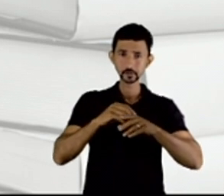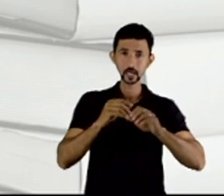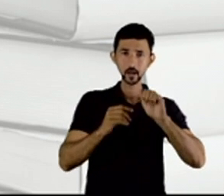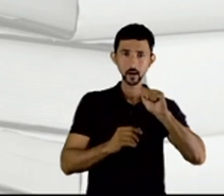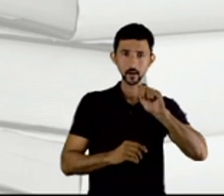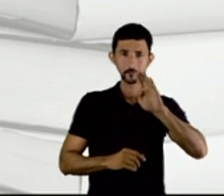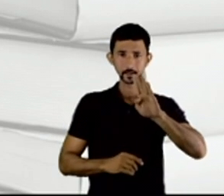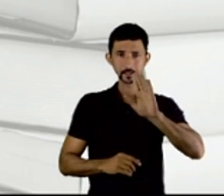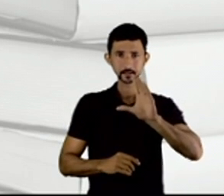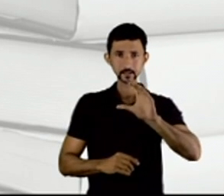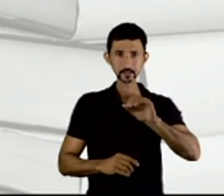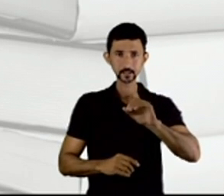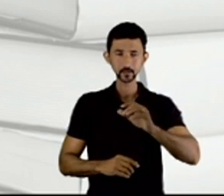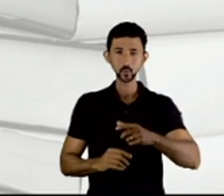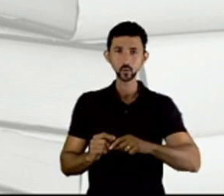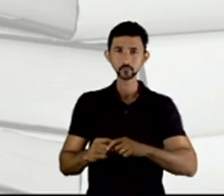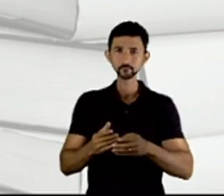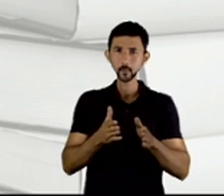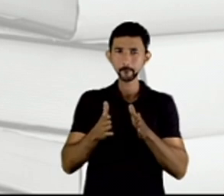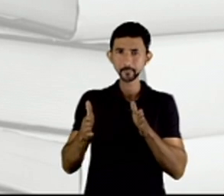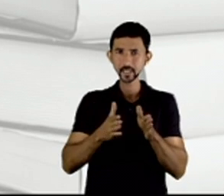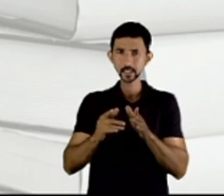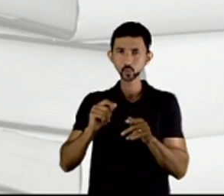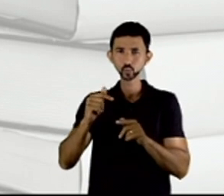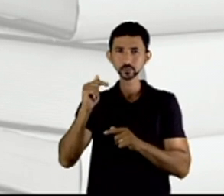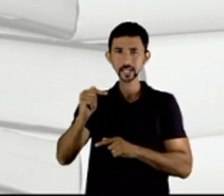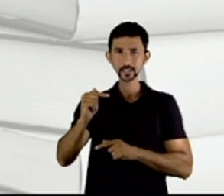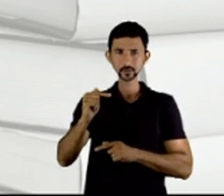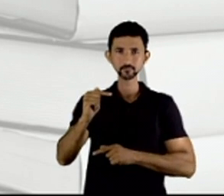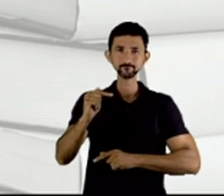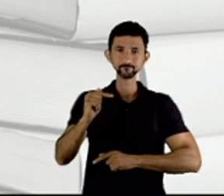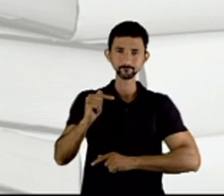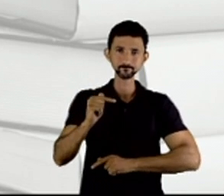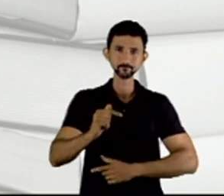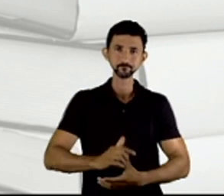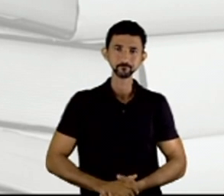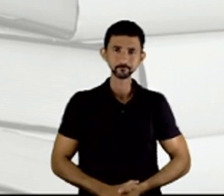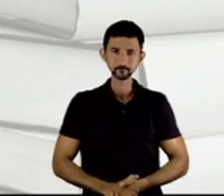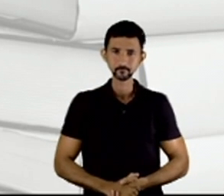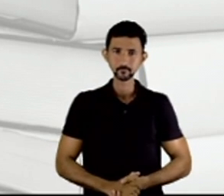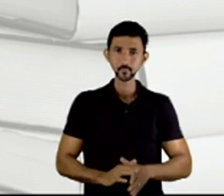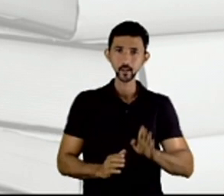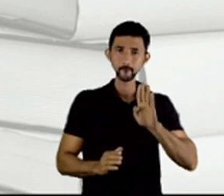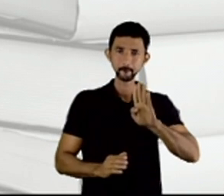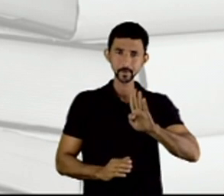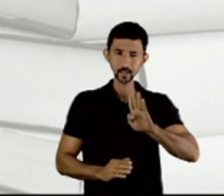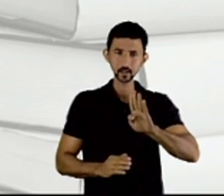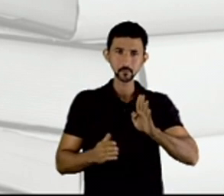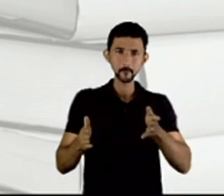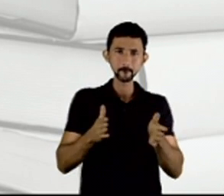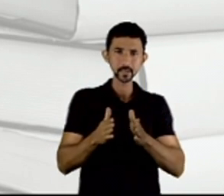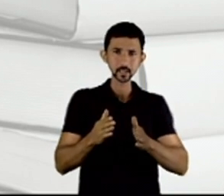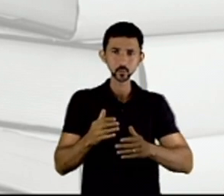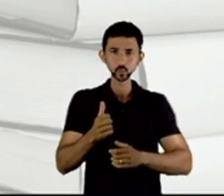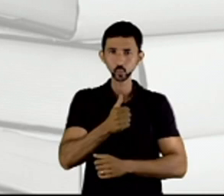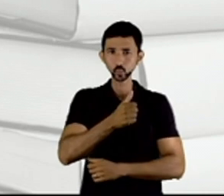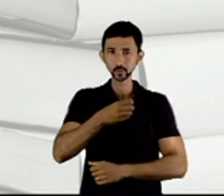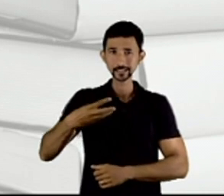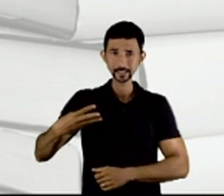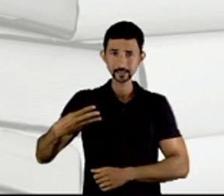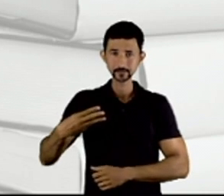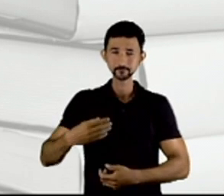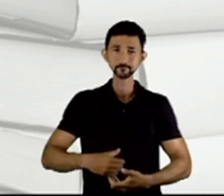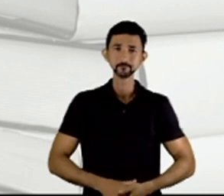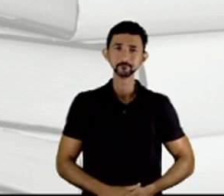Na letra A, o período, você vê que é o 7. Na letra B, o período é o 13, ou